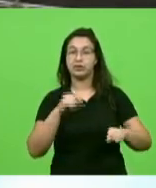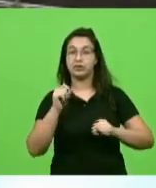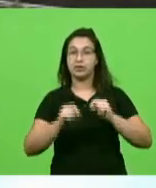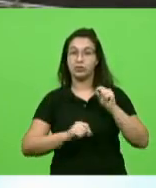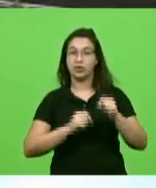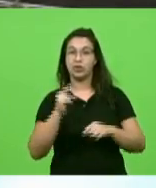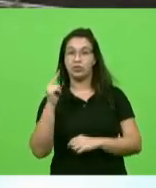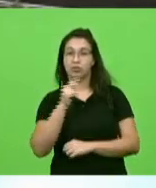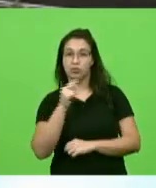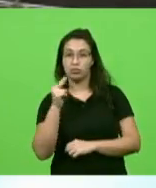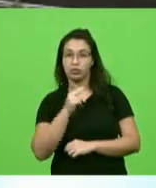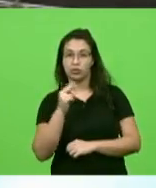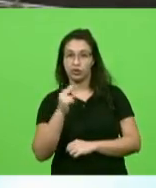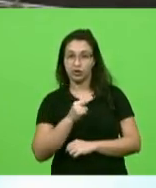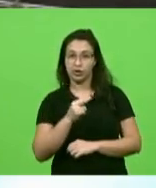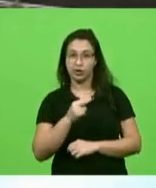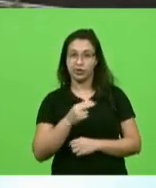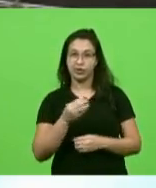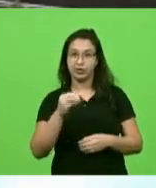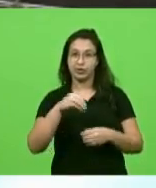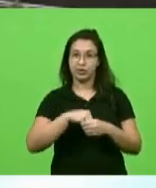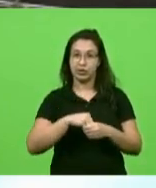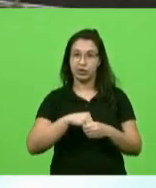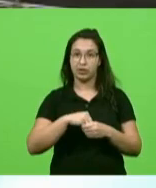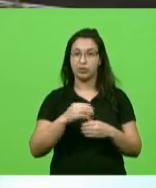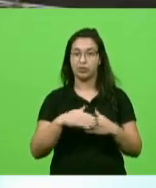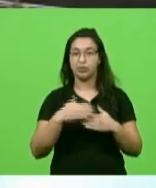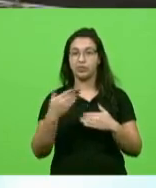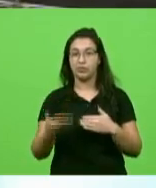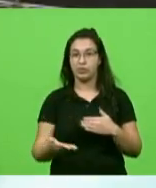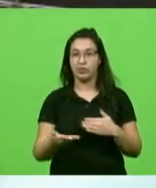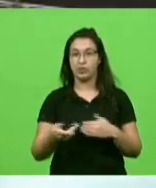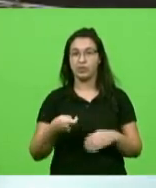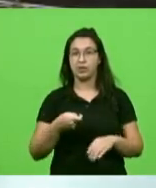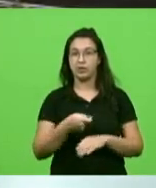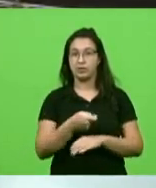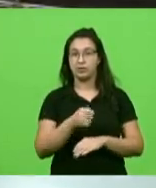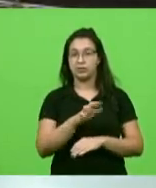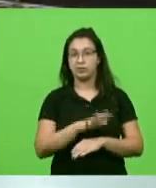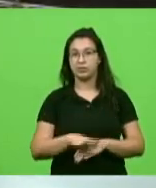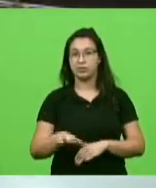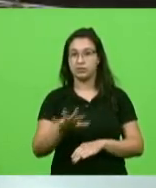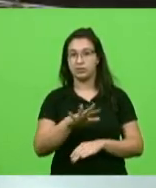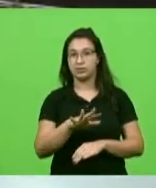urgente a atuação dos órgãos de controle interno e externo exemplo da